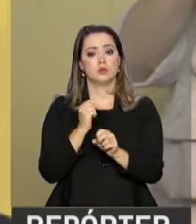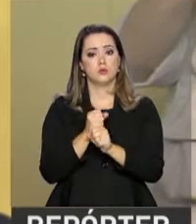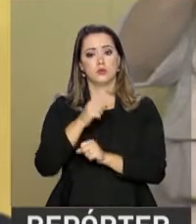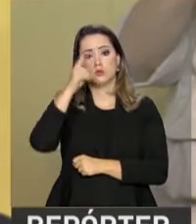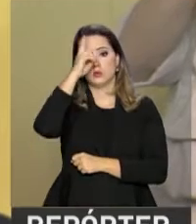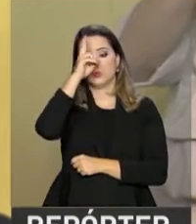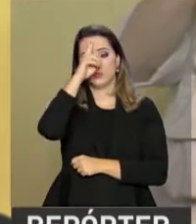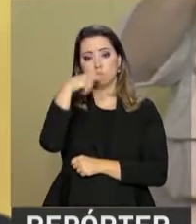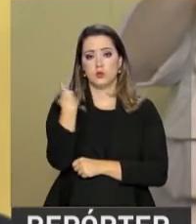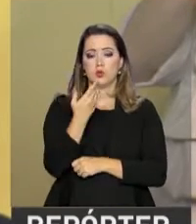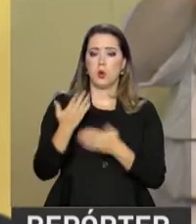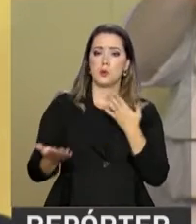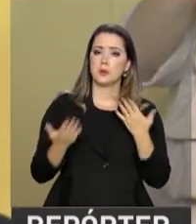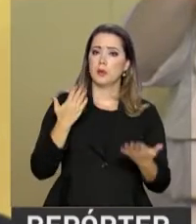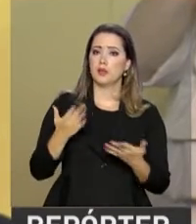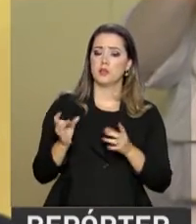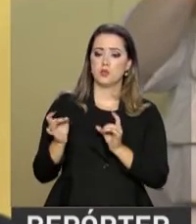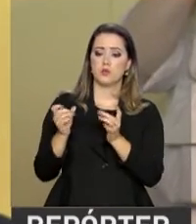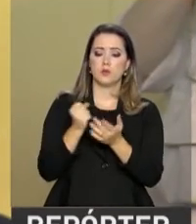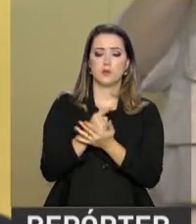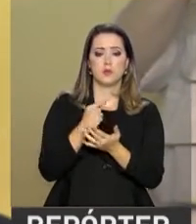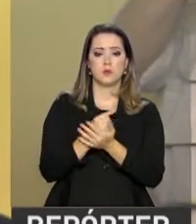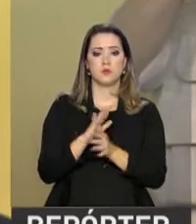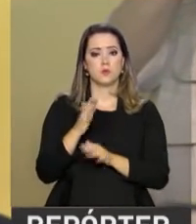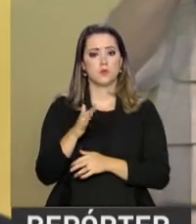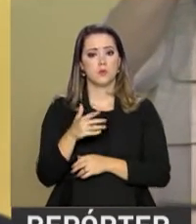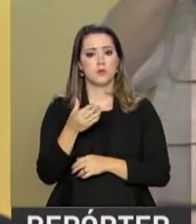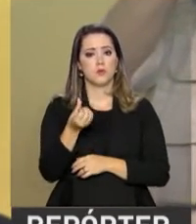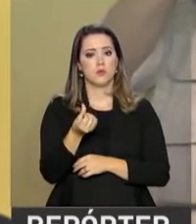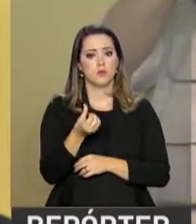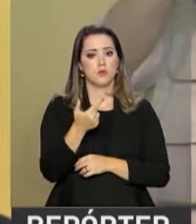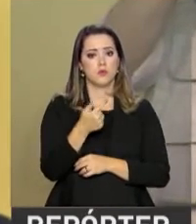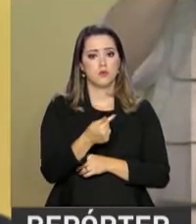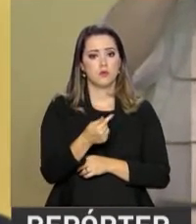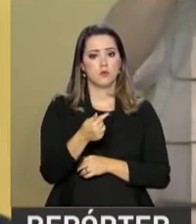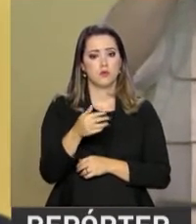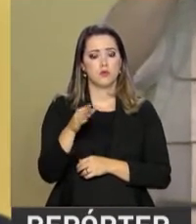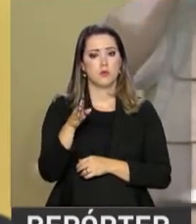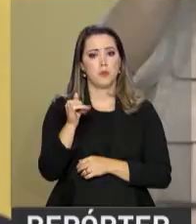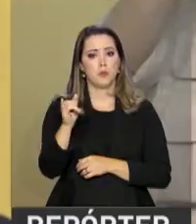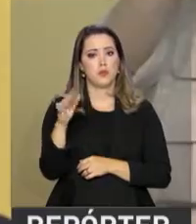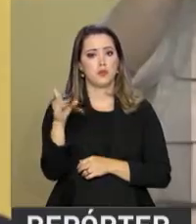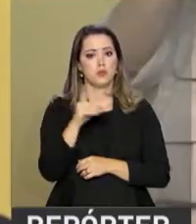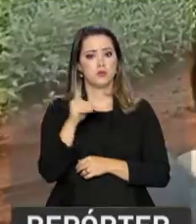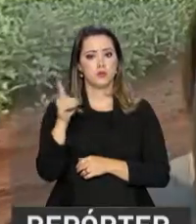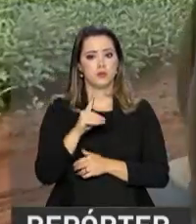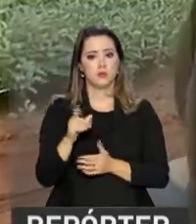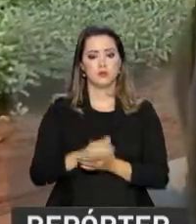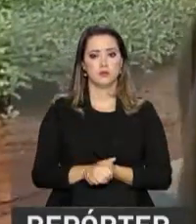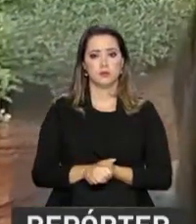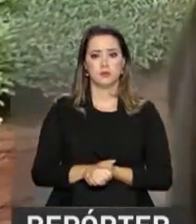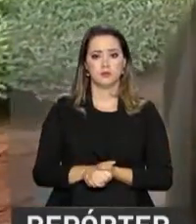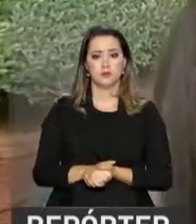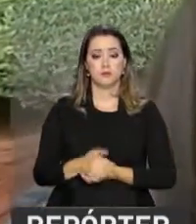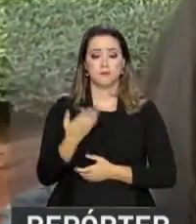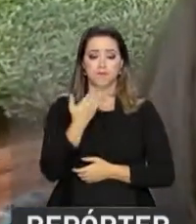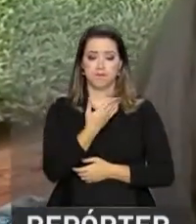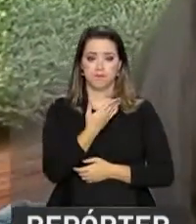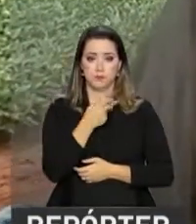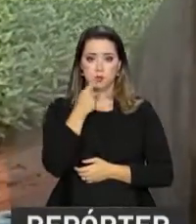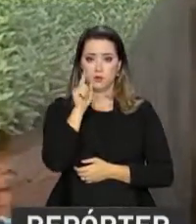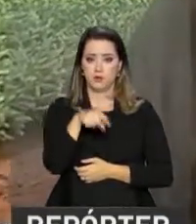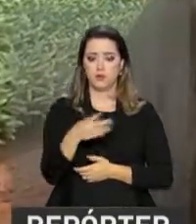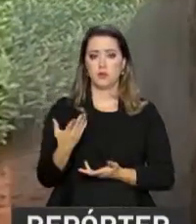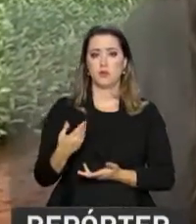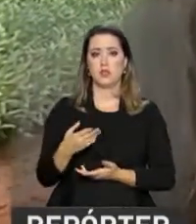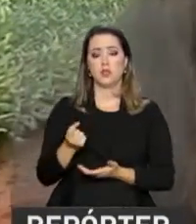nossa balança comercial de cerca de 67 bilhões de dólares. Para o seu Silomar, ter acesso